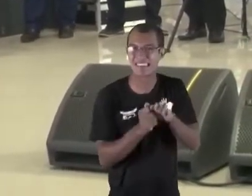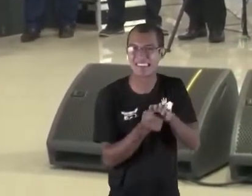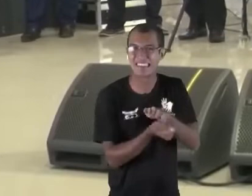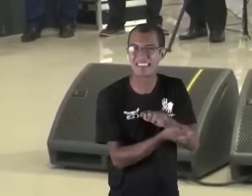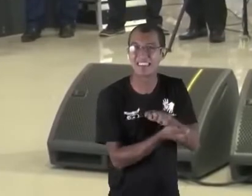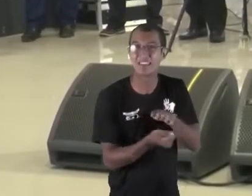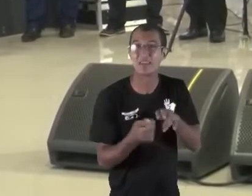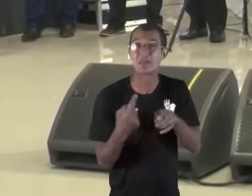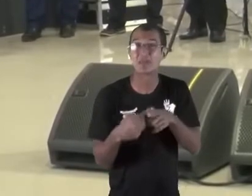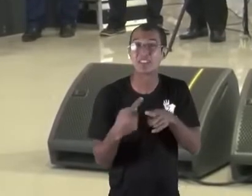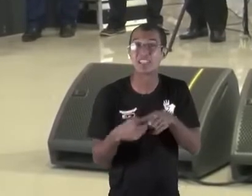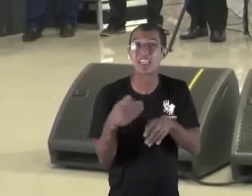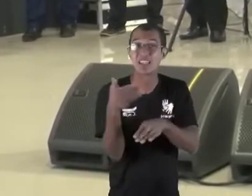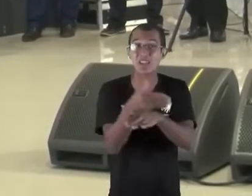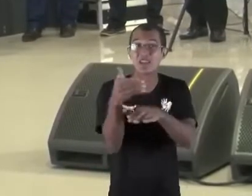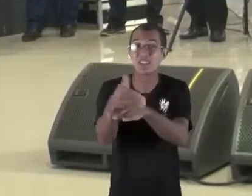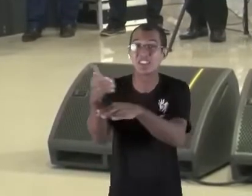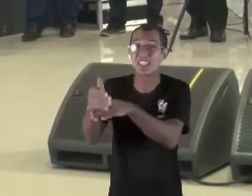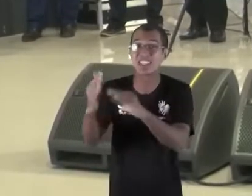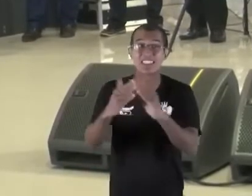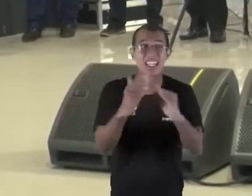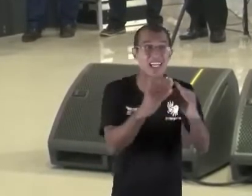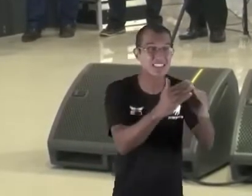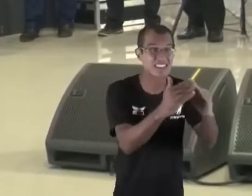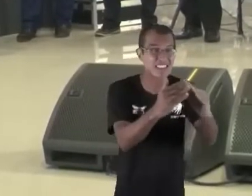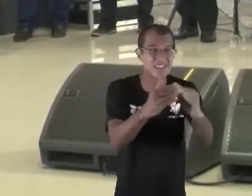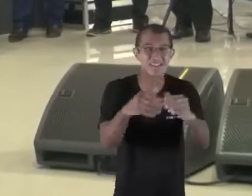casa por casa,